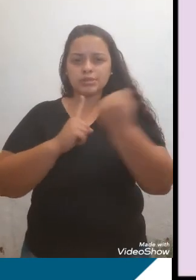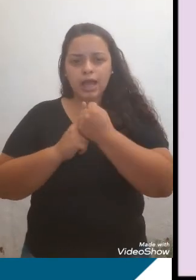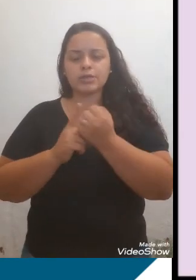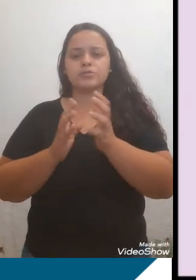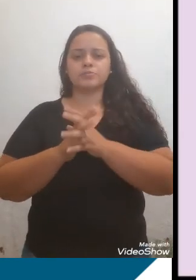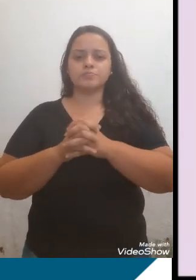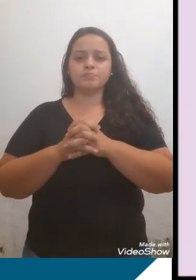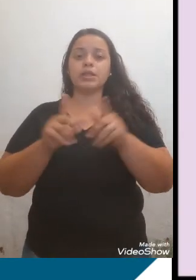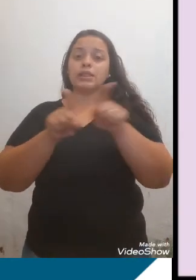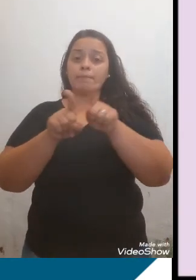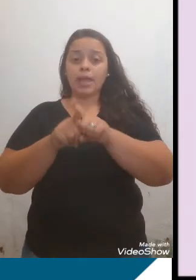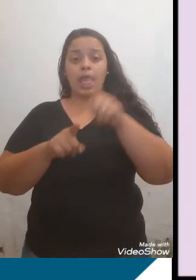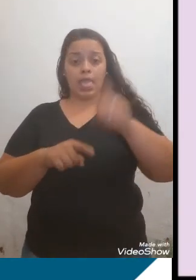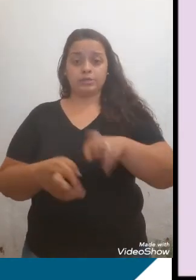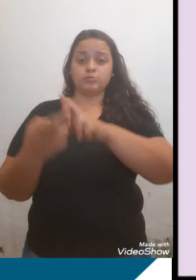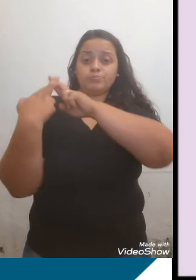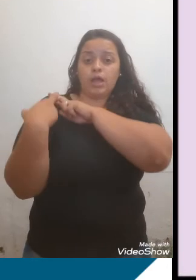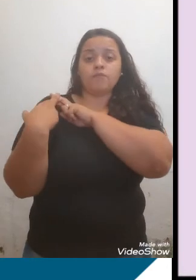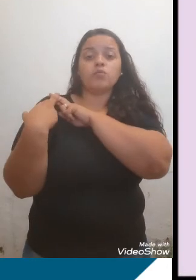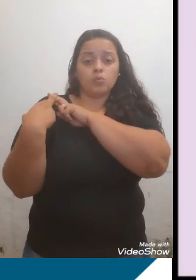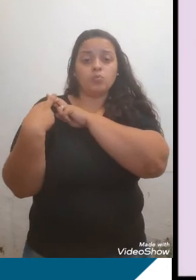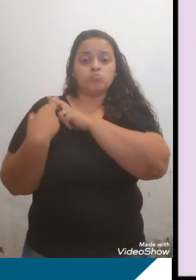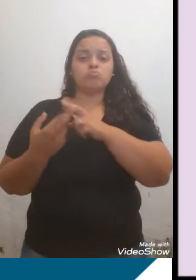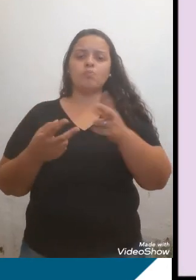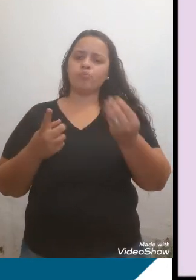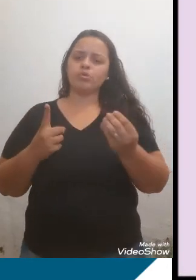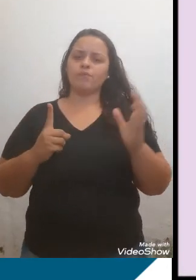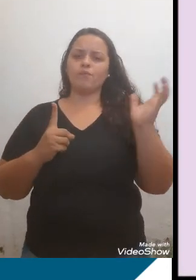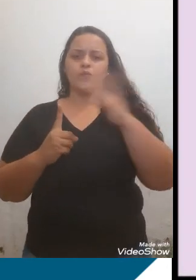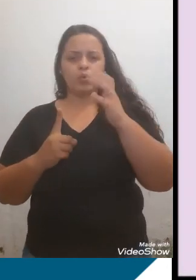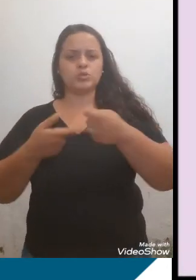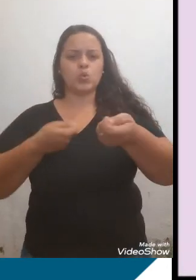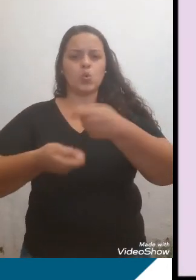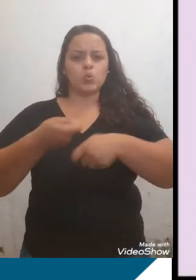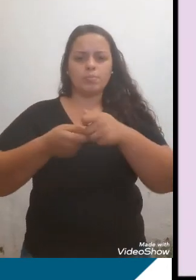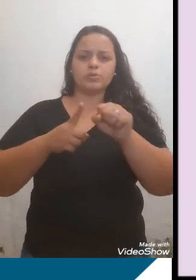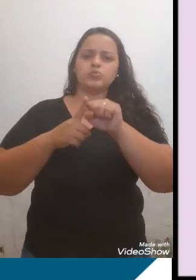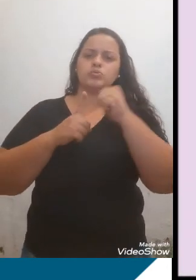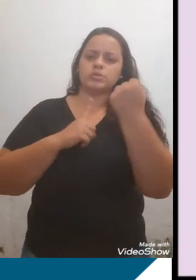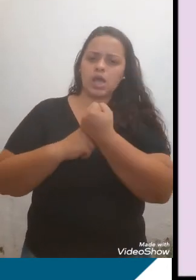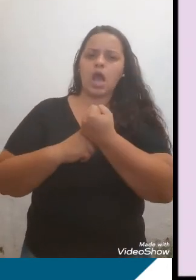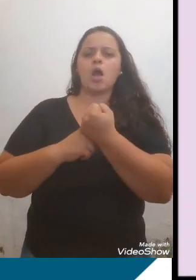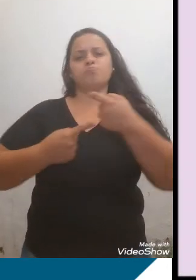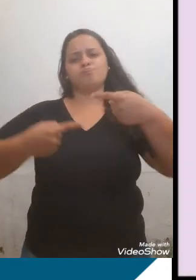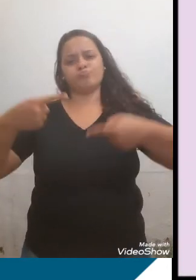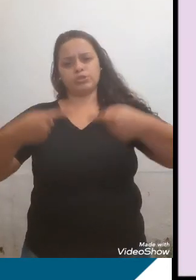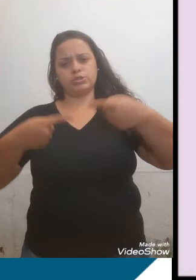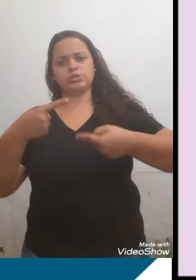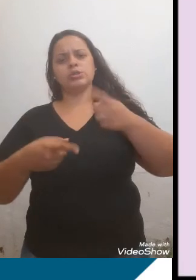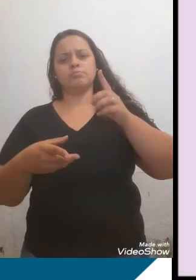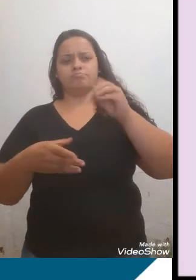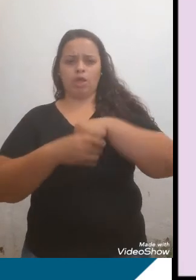sociedade, e que serão responsáveis por ter uma grande influência econômica, social e política